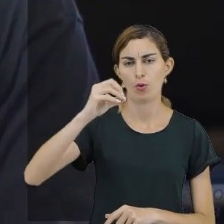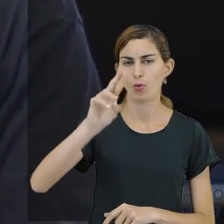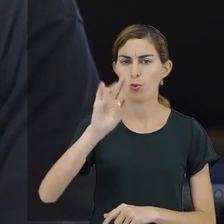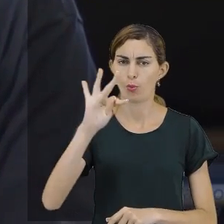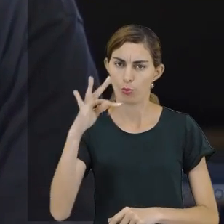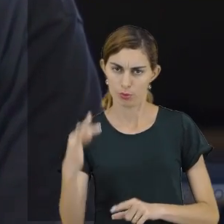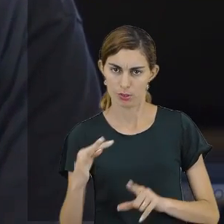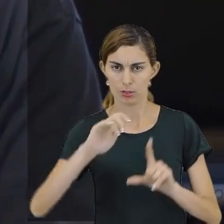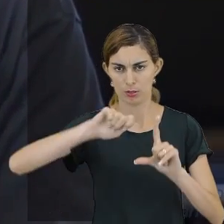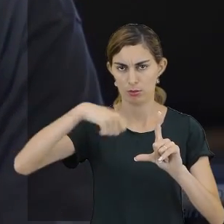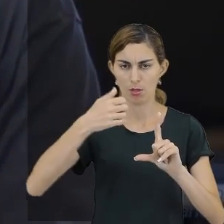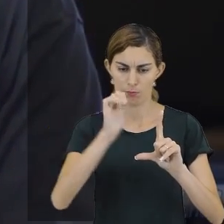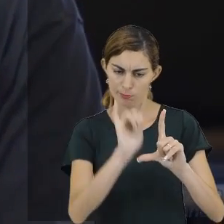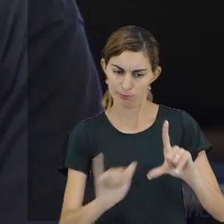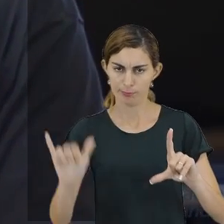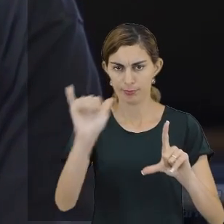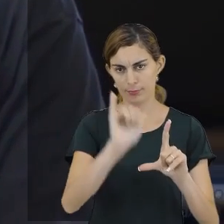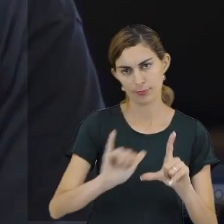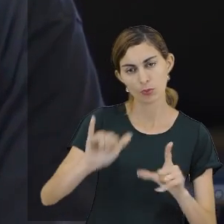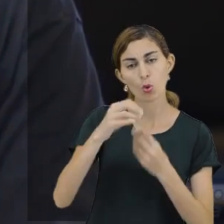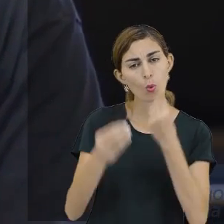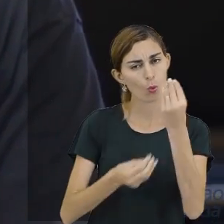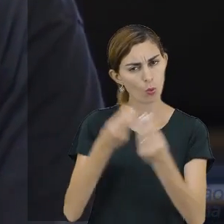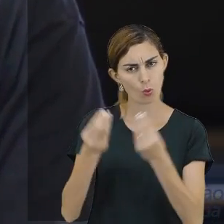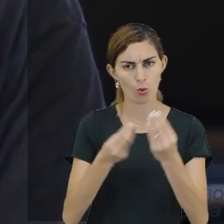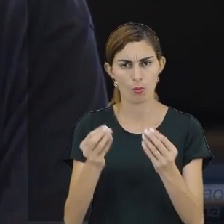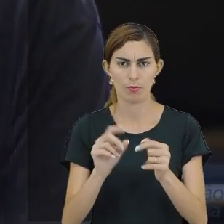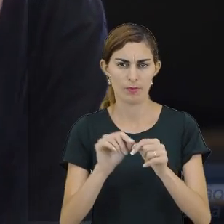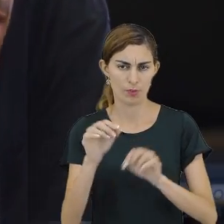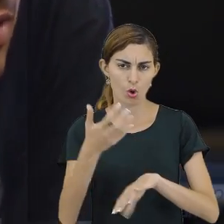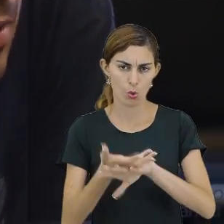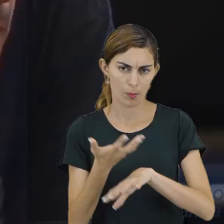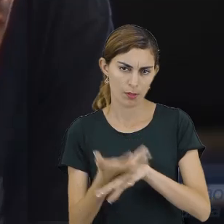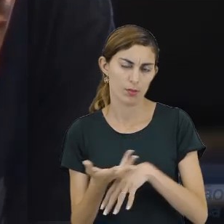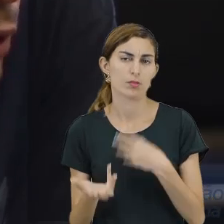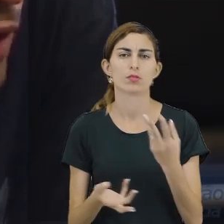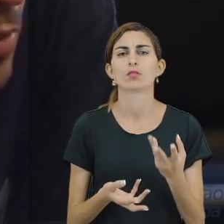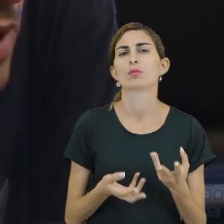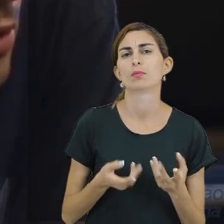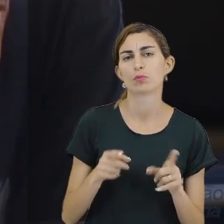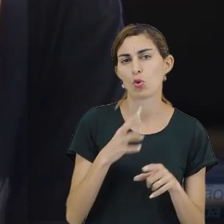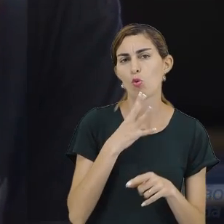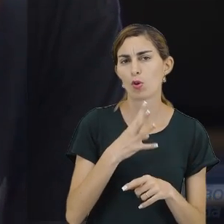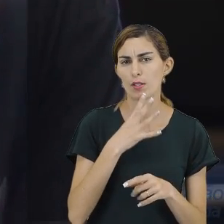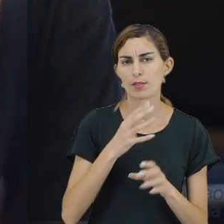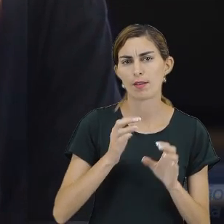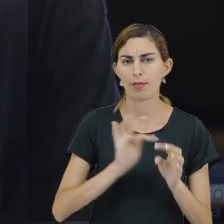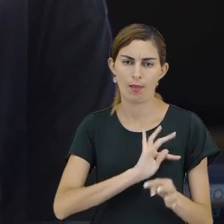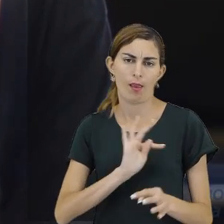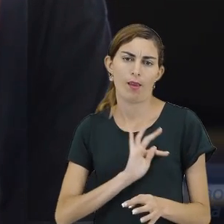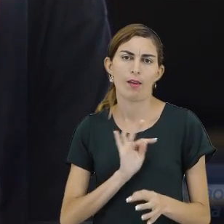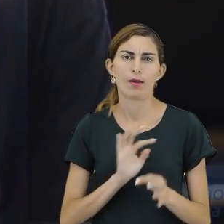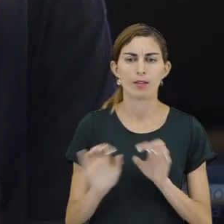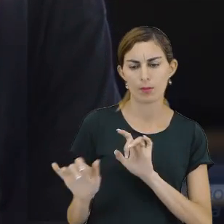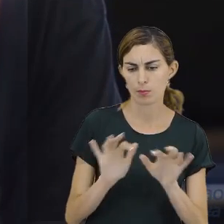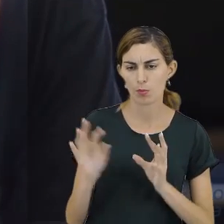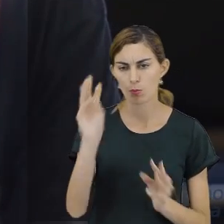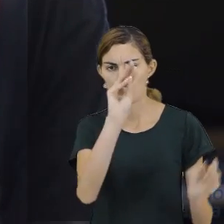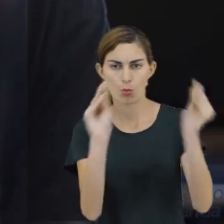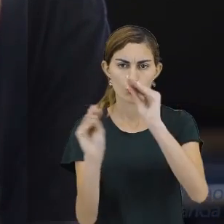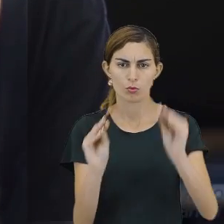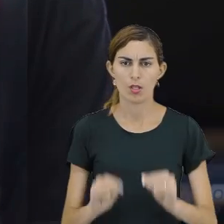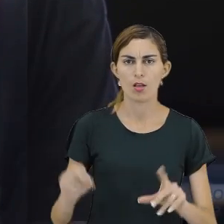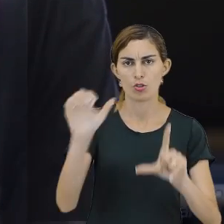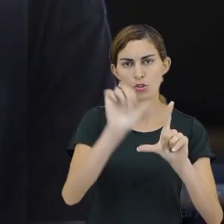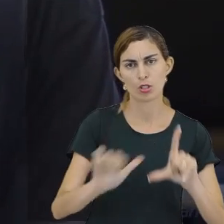edição especificamente para a web. Eu vou ler exatamente o texto da competência, que ela é longa também, conhecer as técnicas de edição e